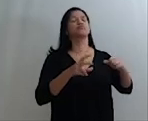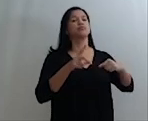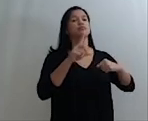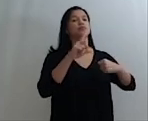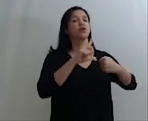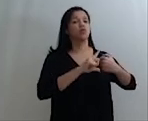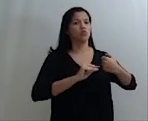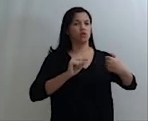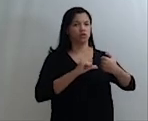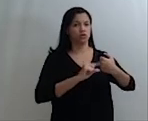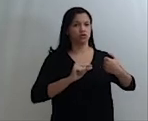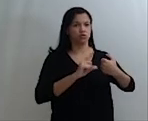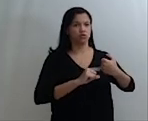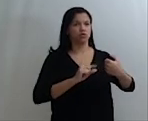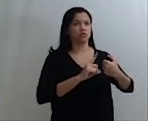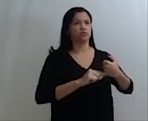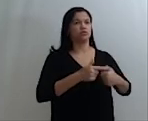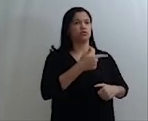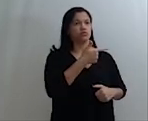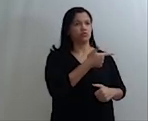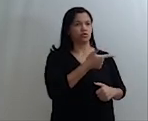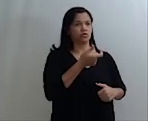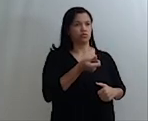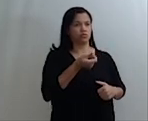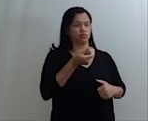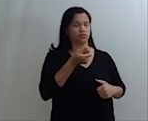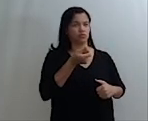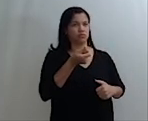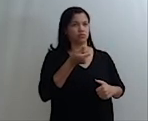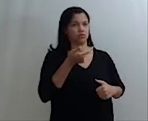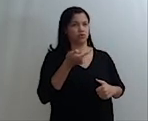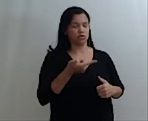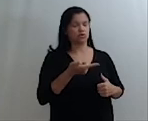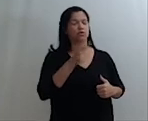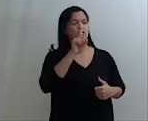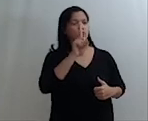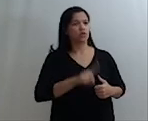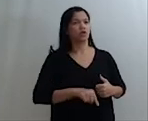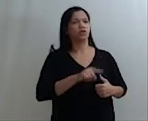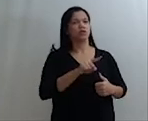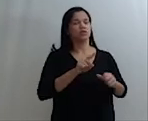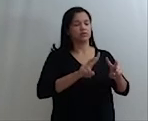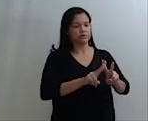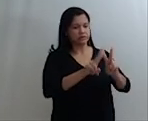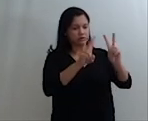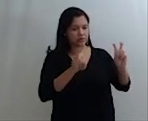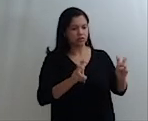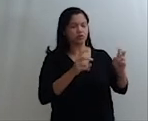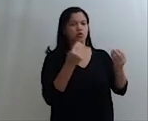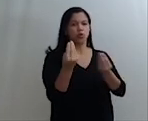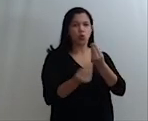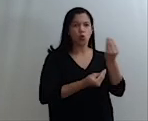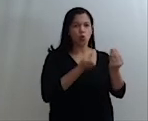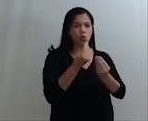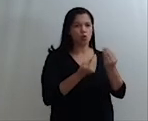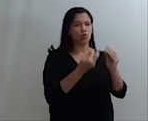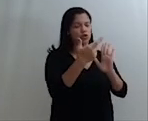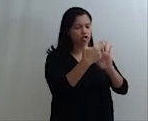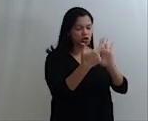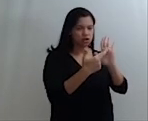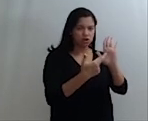que que nos dá um norte né Eh eh com relação às formalidades mínimas que deve ser